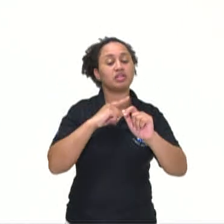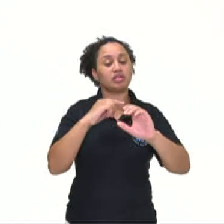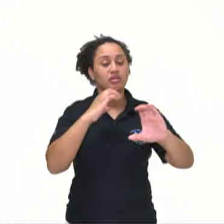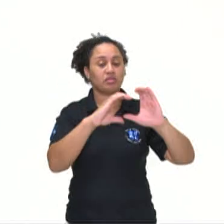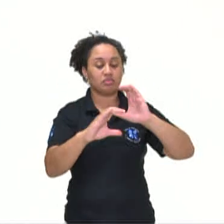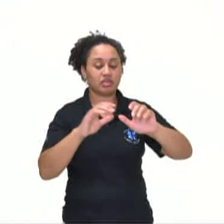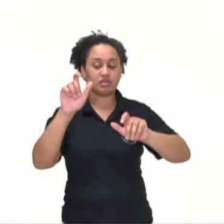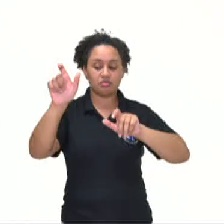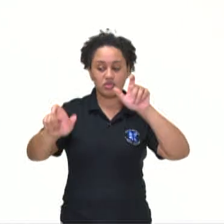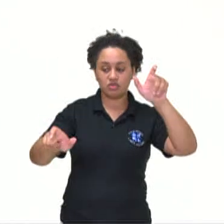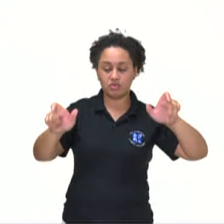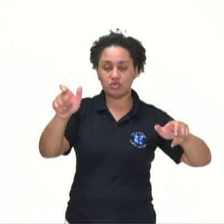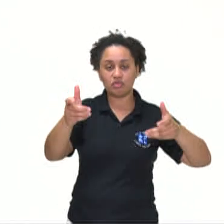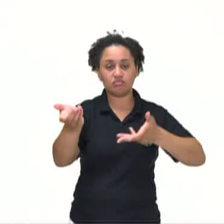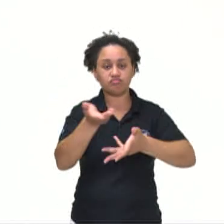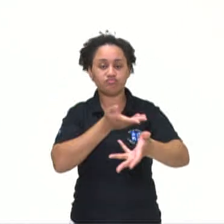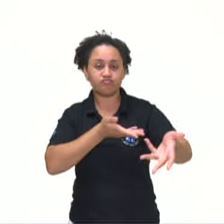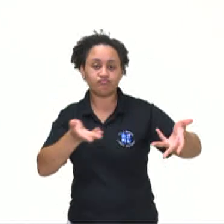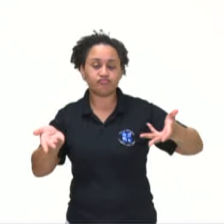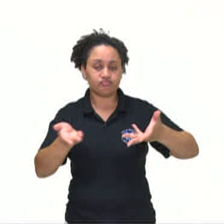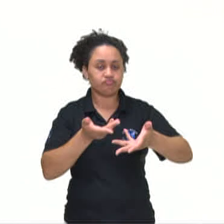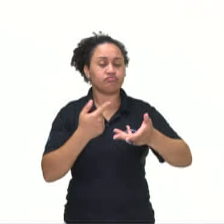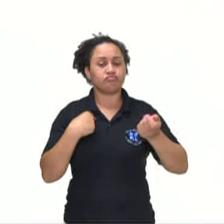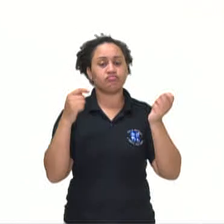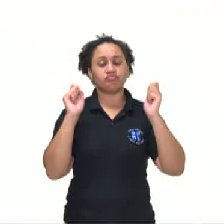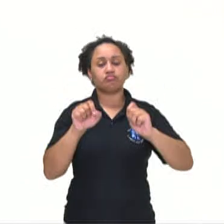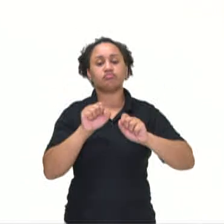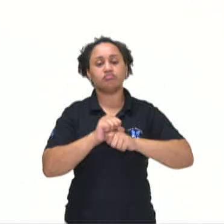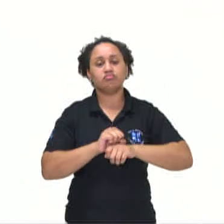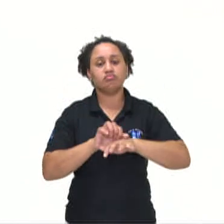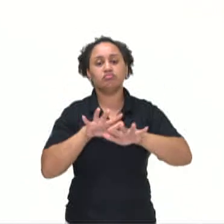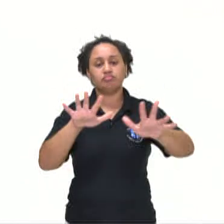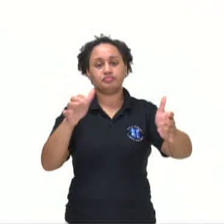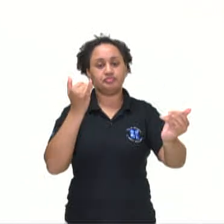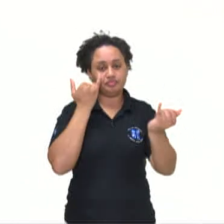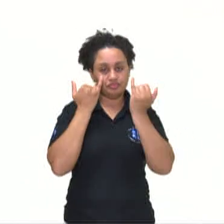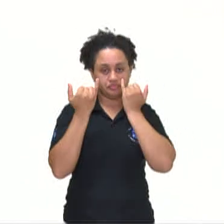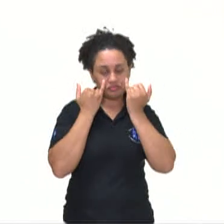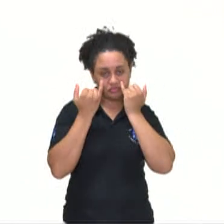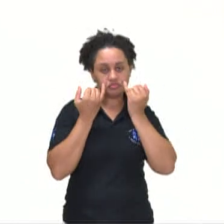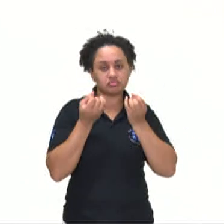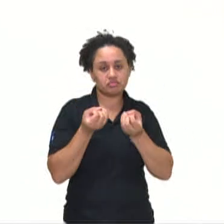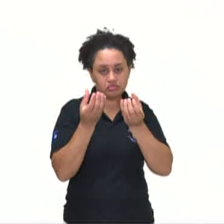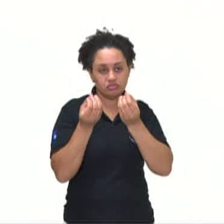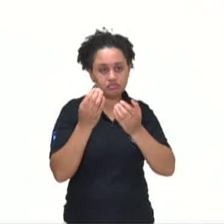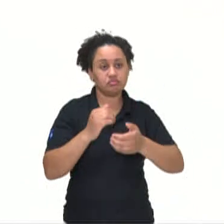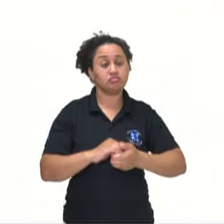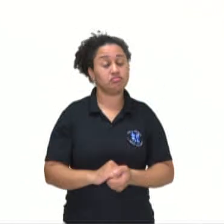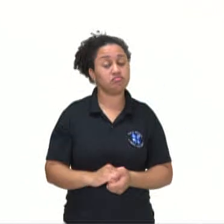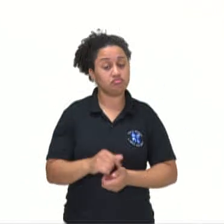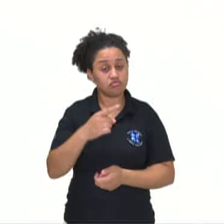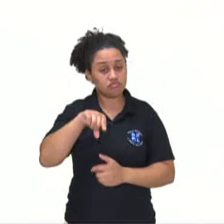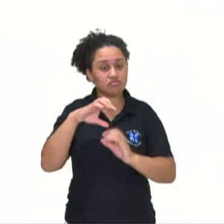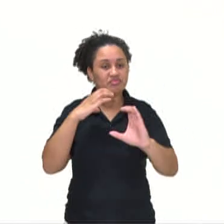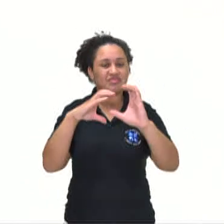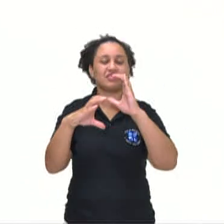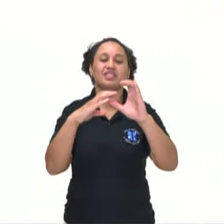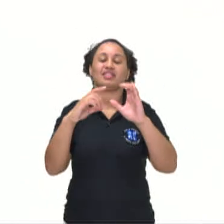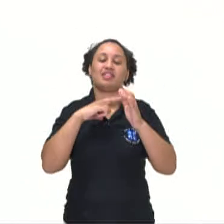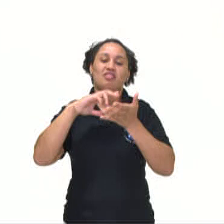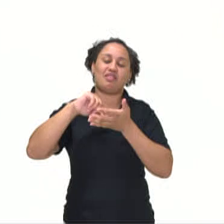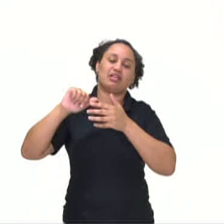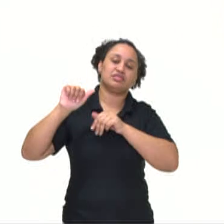os indivíduos, possibilitando o quê? A difusão de informações. E estes veículos, eles vêm sofrendo